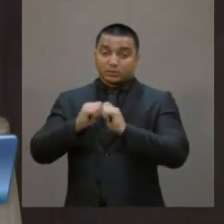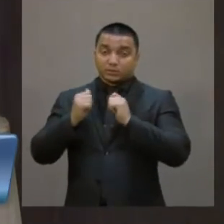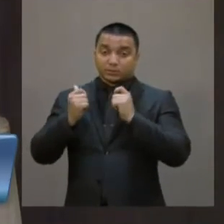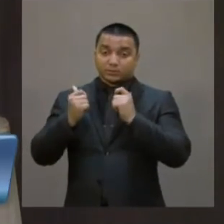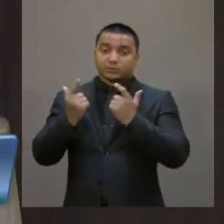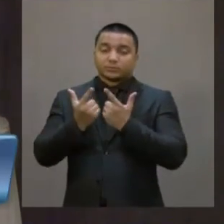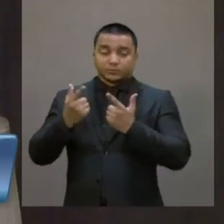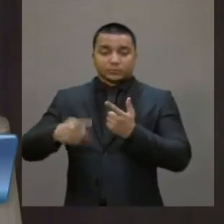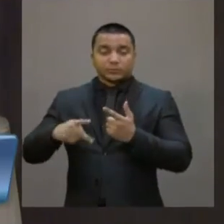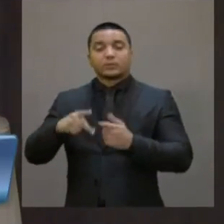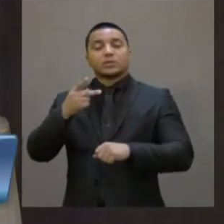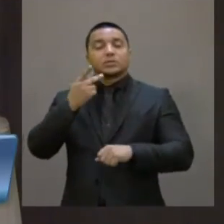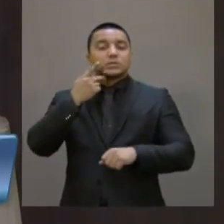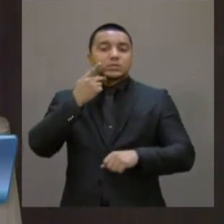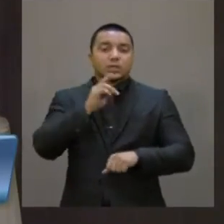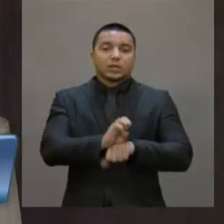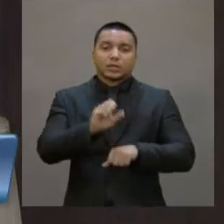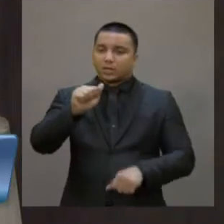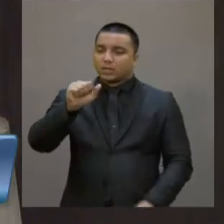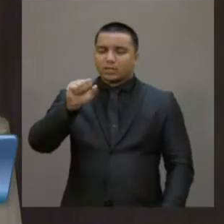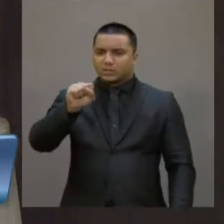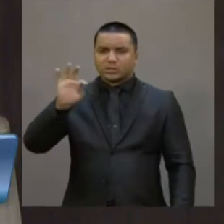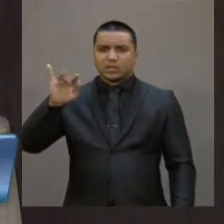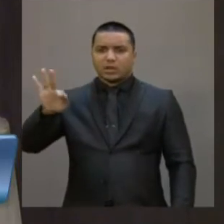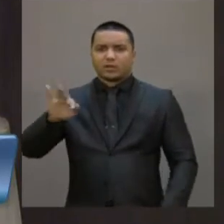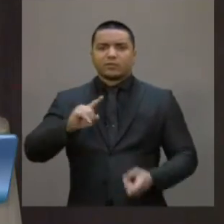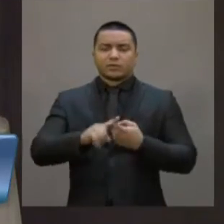STF, que é absolutamente descabida.